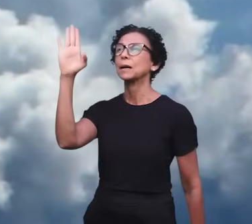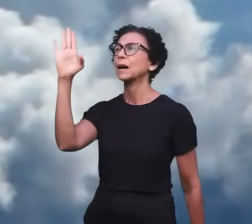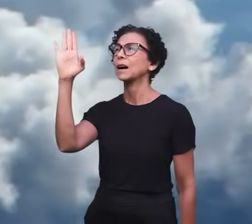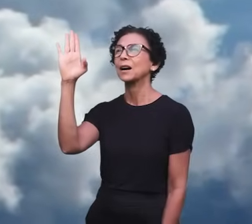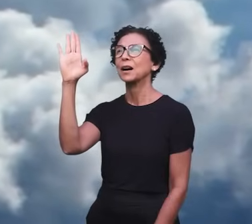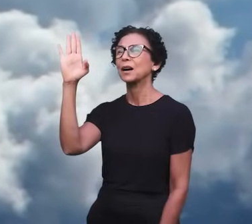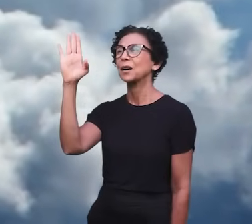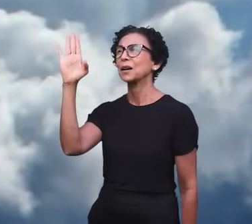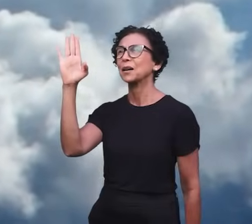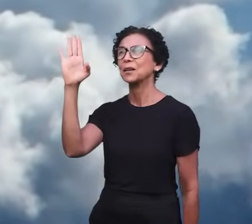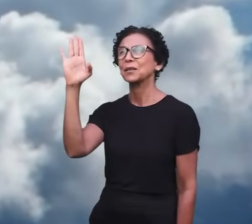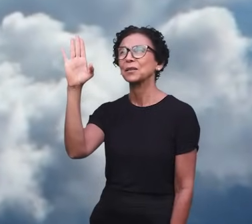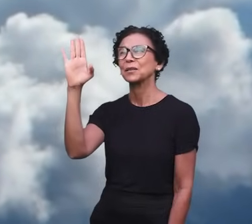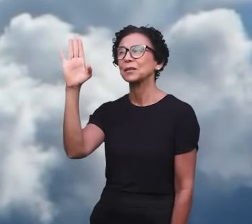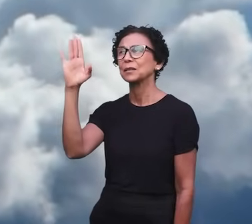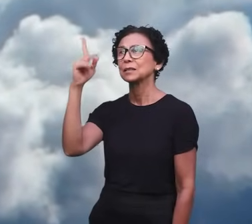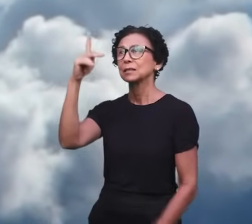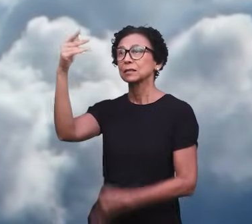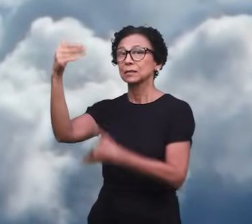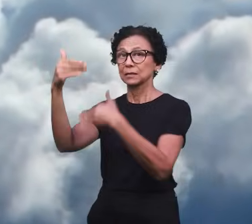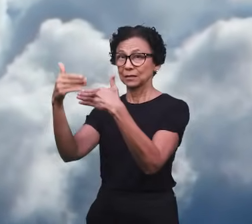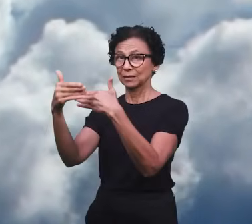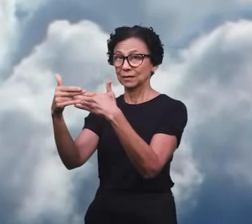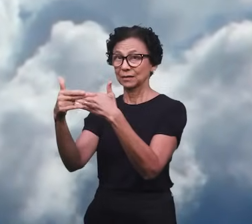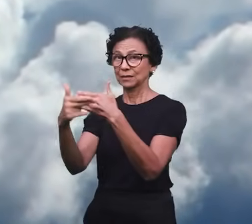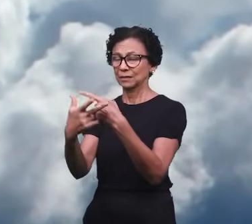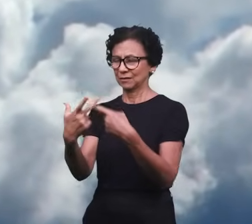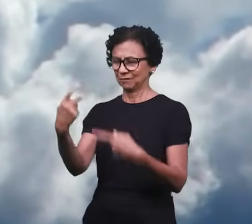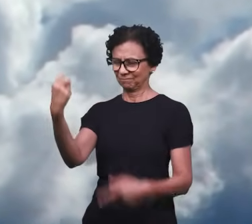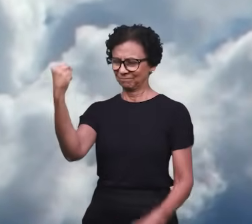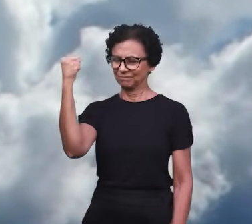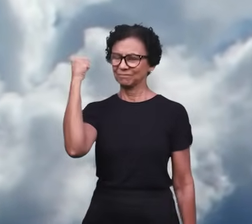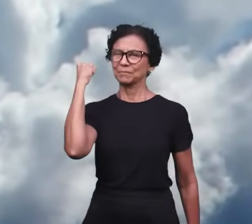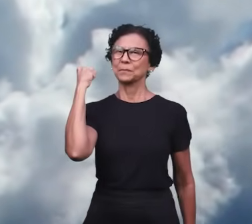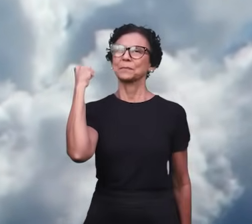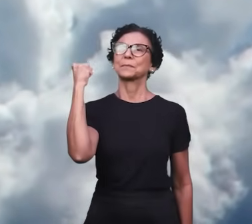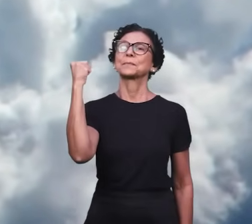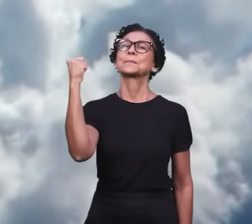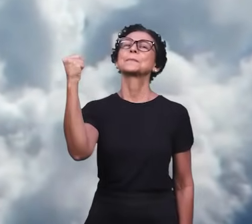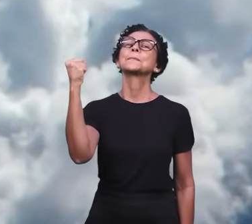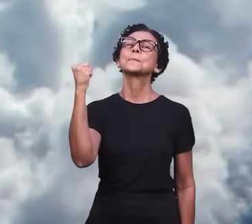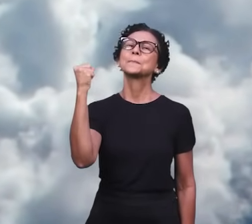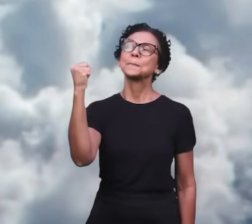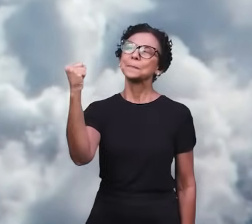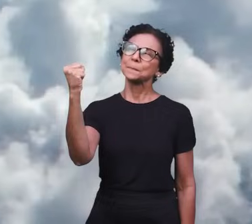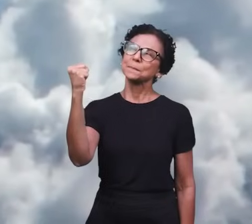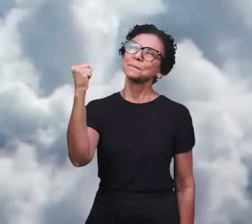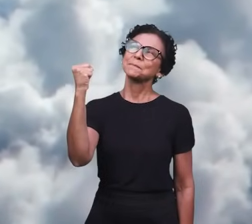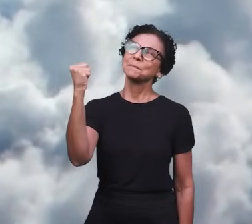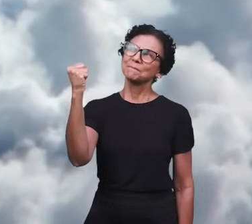Jesus é o meu tesouro. Com ele vou vencer.